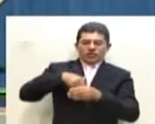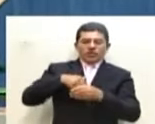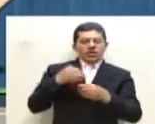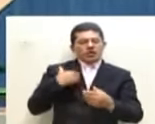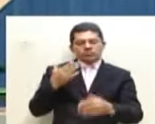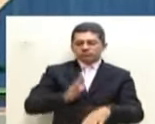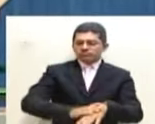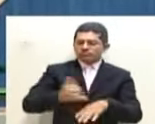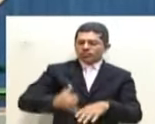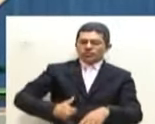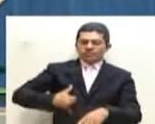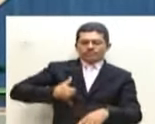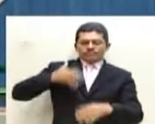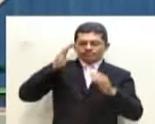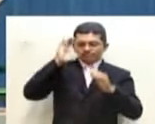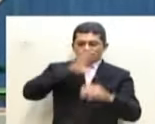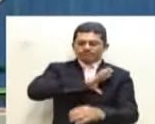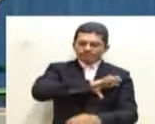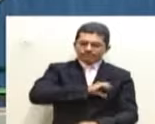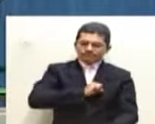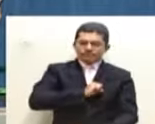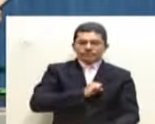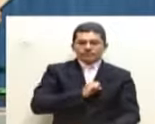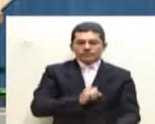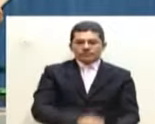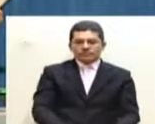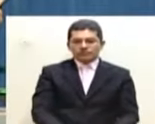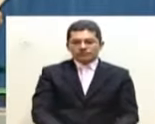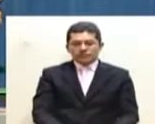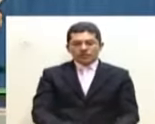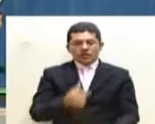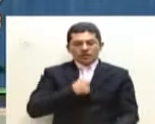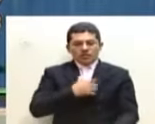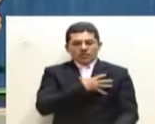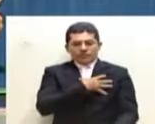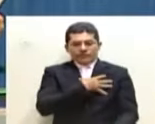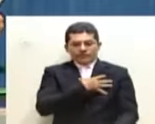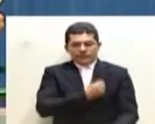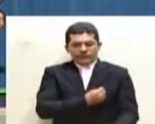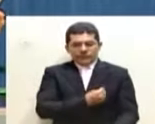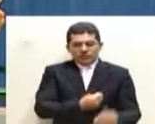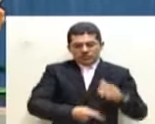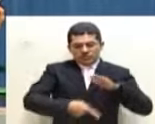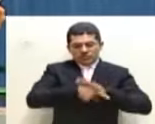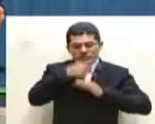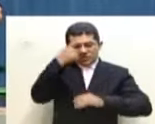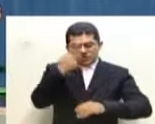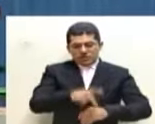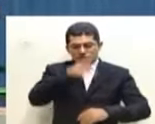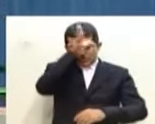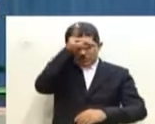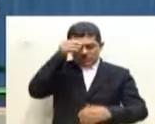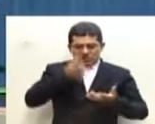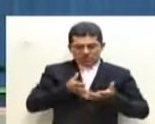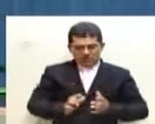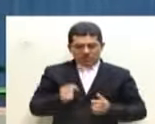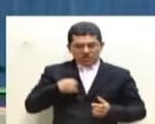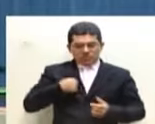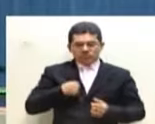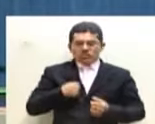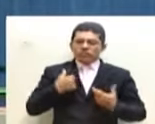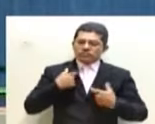das maiores honrarias que um filho do Amazonas como eu pode receber. Procurei